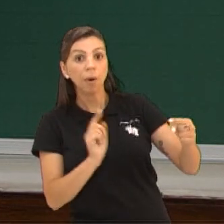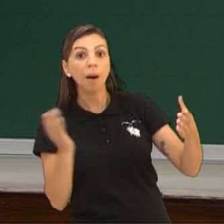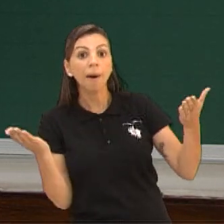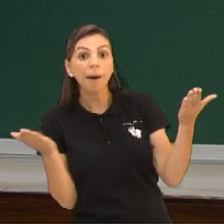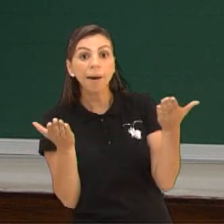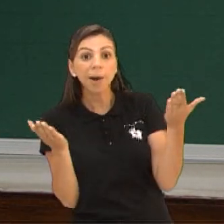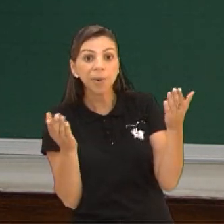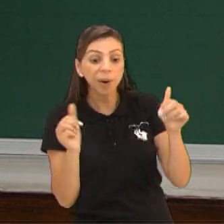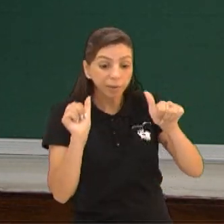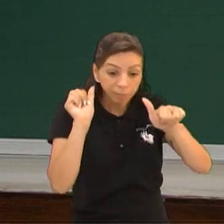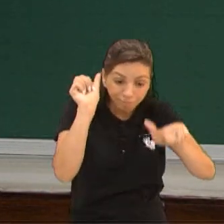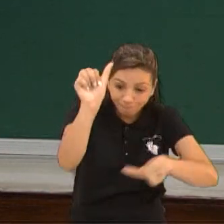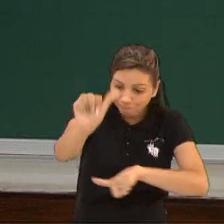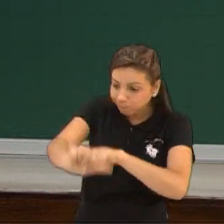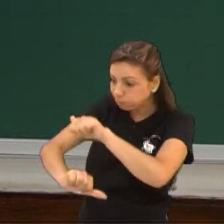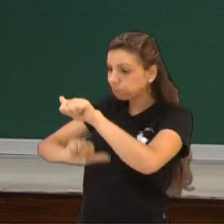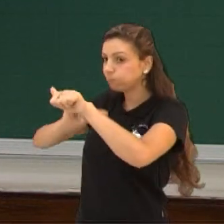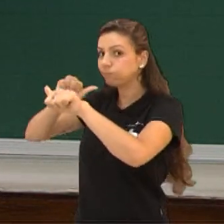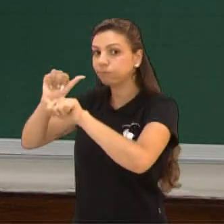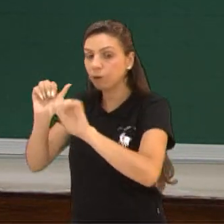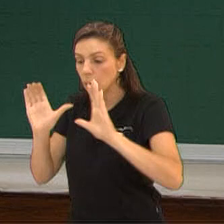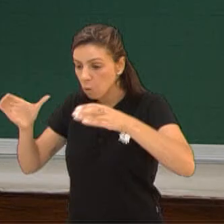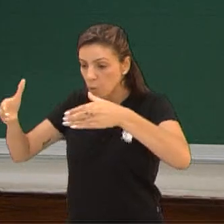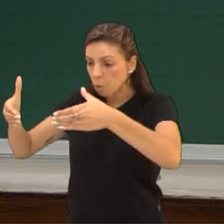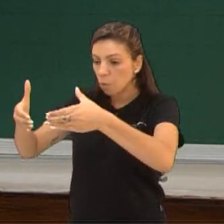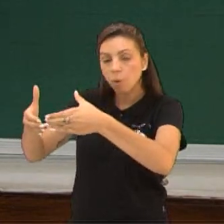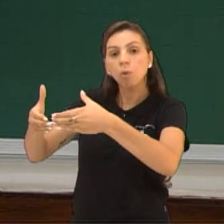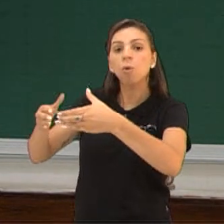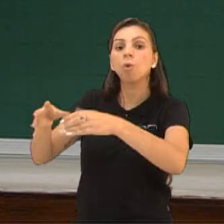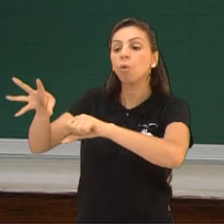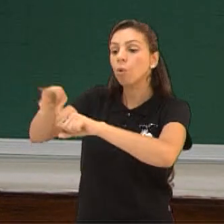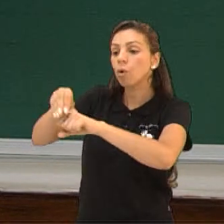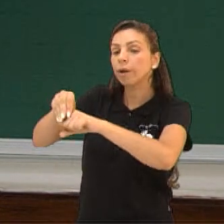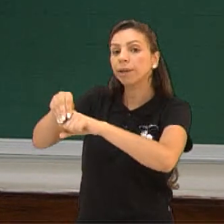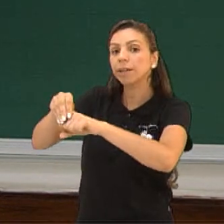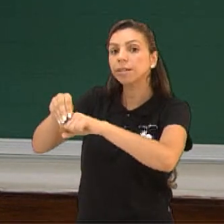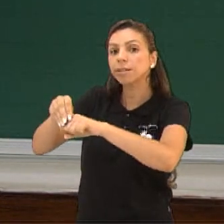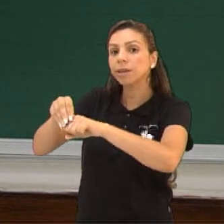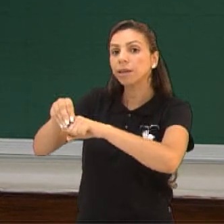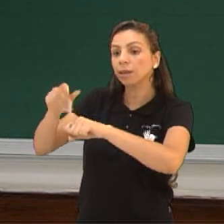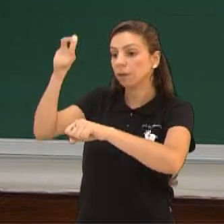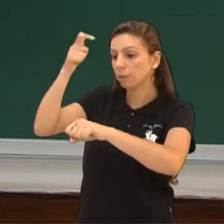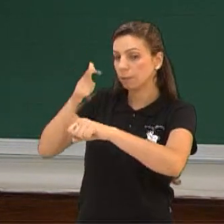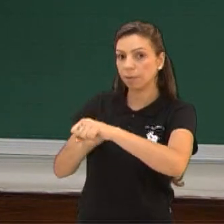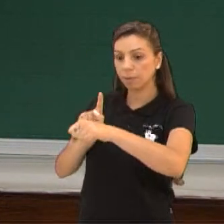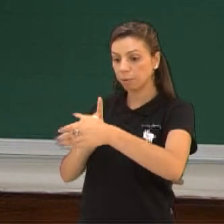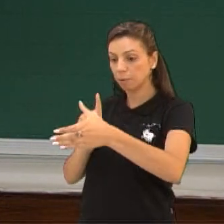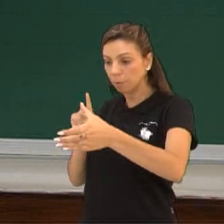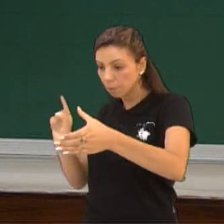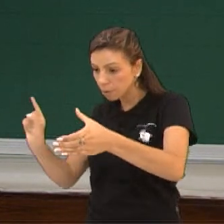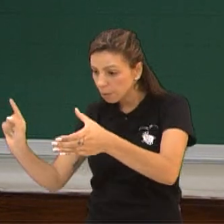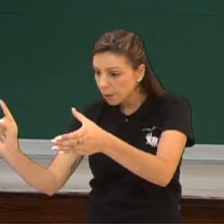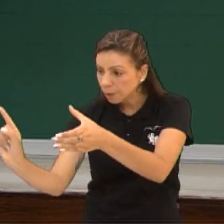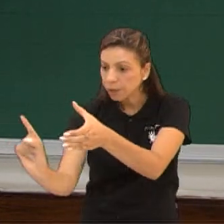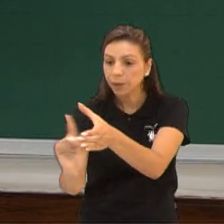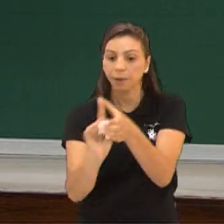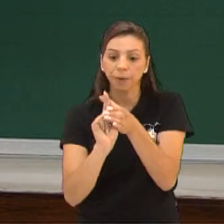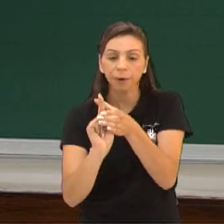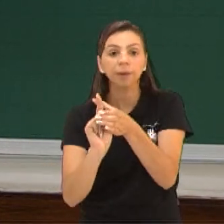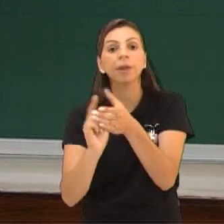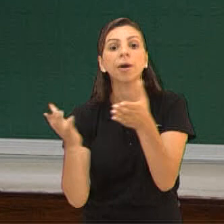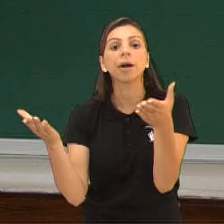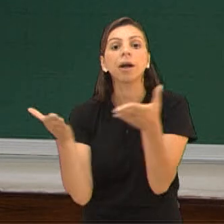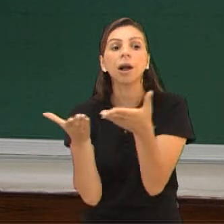sujeito no centro do conhecimento e o objeto para fora. É agora dedicar a estrutura que leva o ser humano